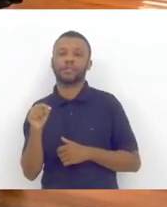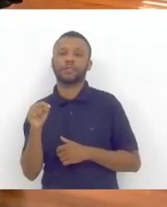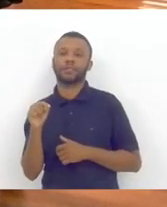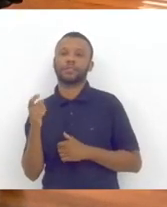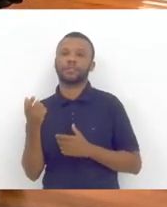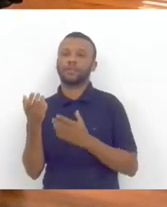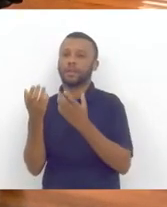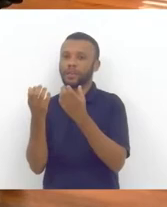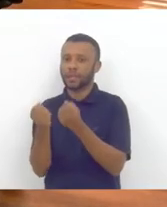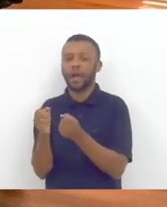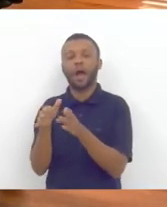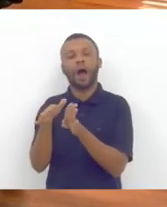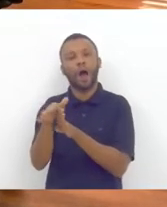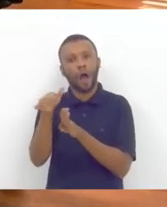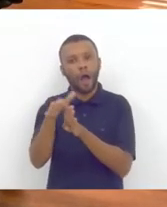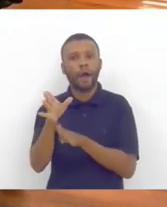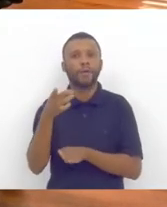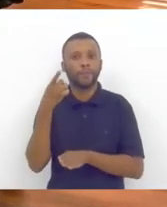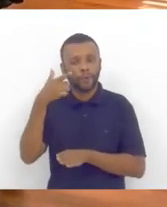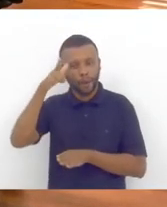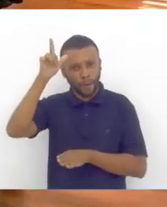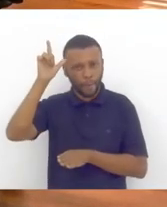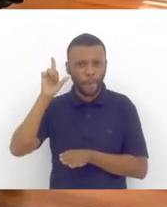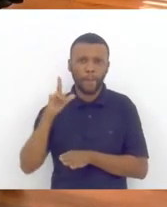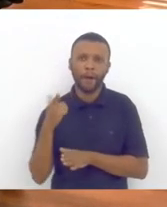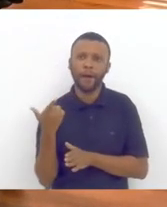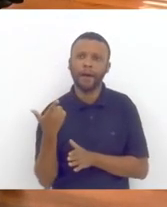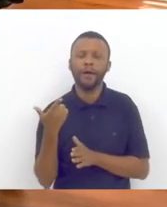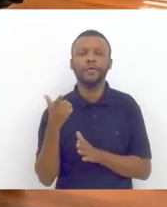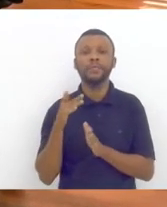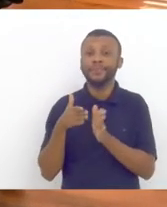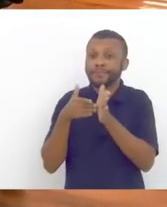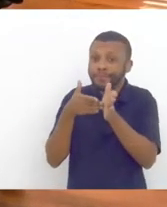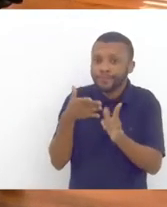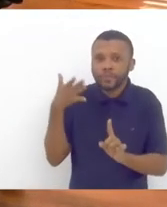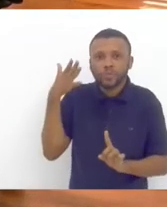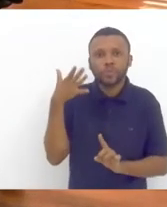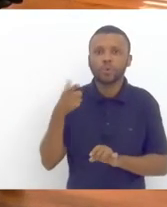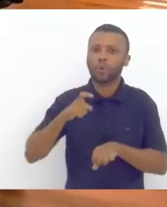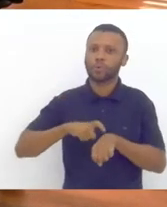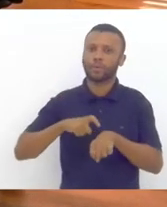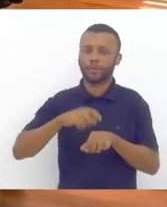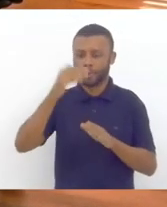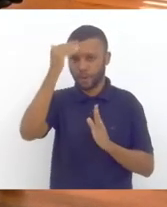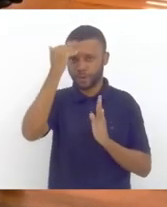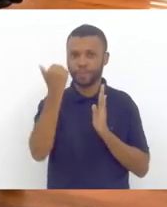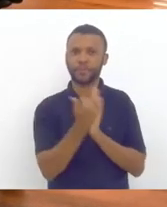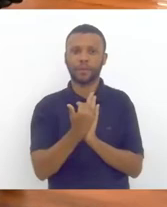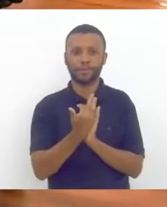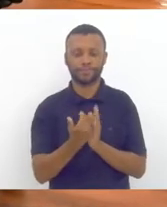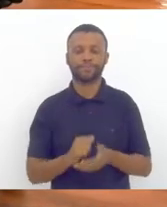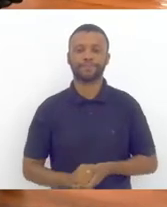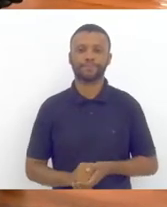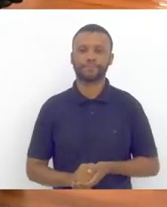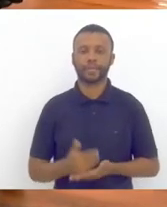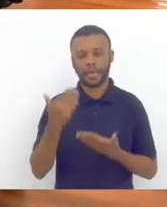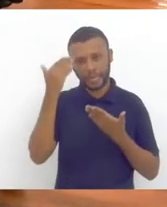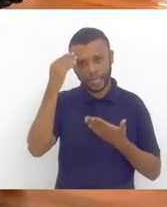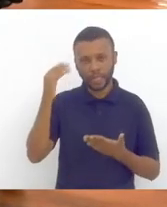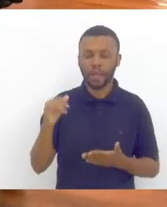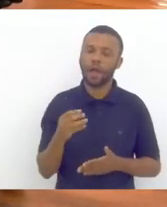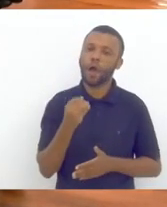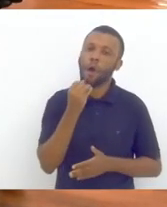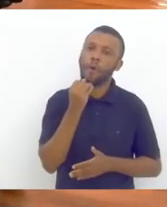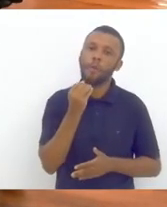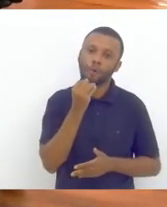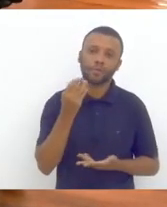acatar a recomendação do deputado Luiz Paulo e ser disciplinado na minha fala, agradecendo aqui a oportunidade, ressaltando